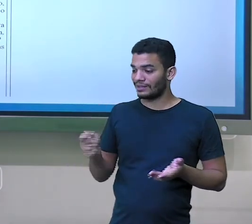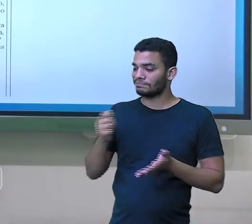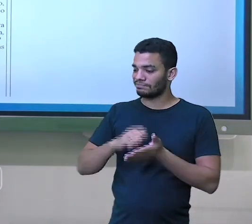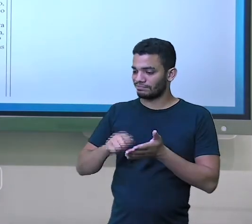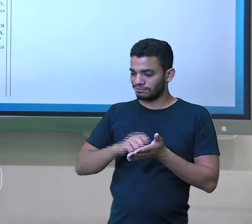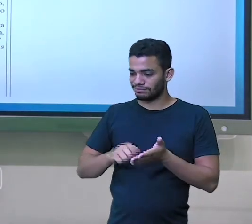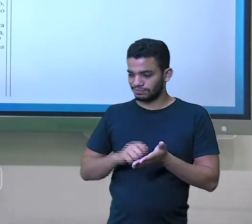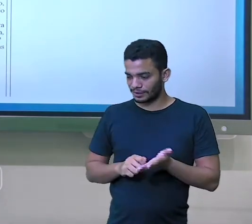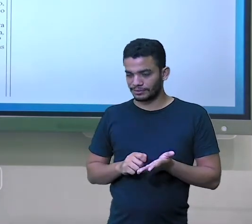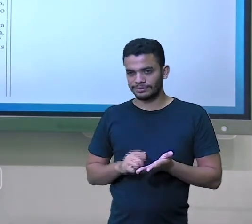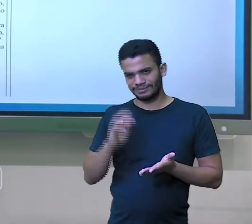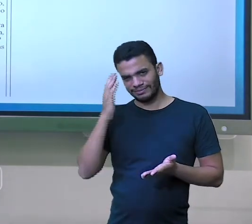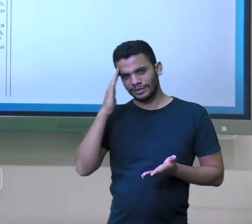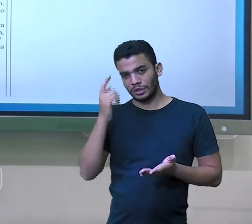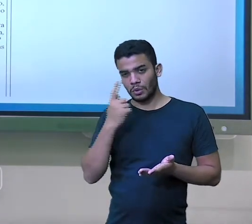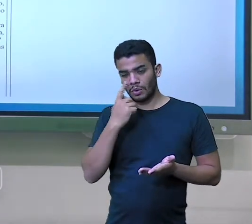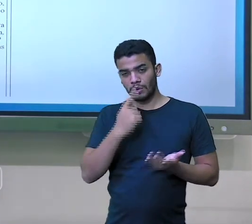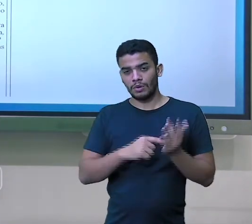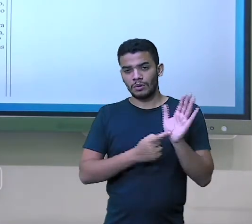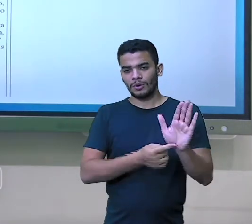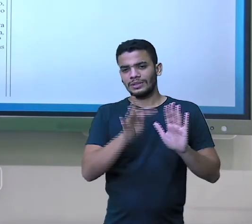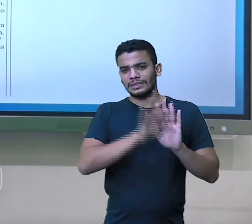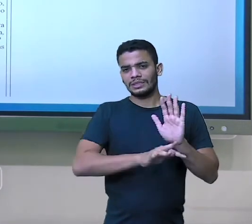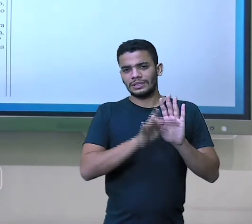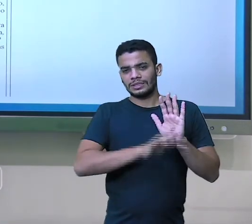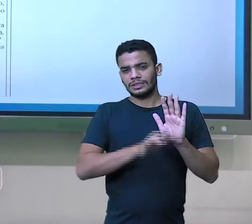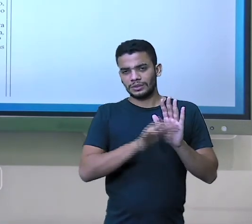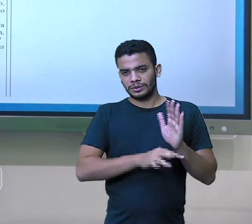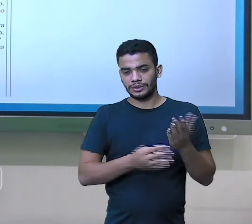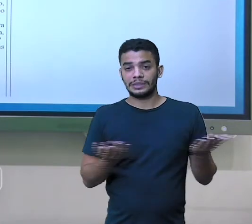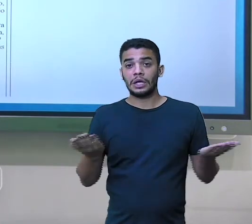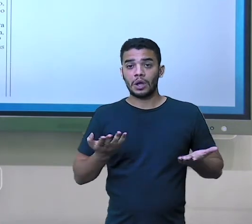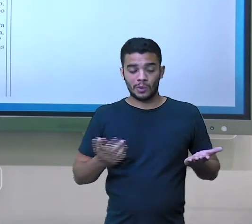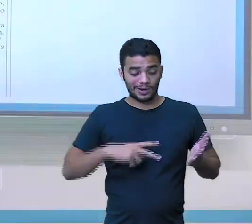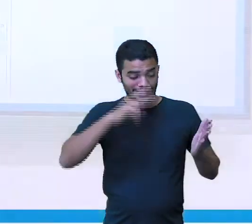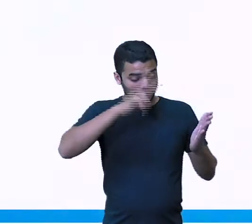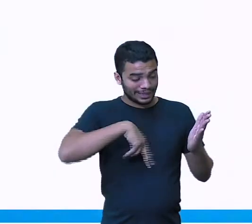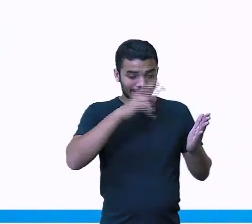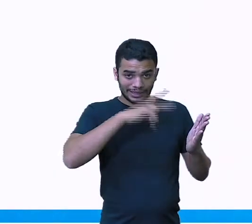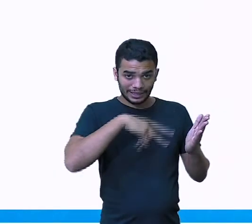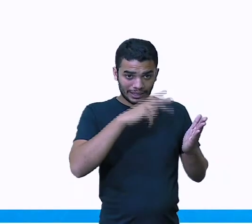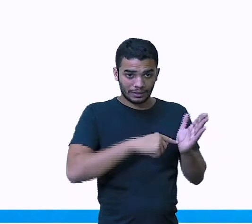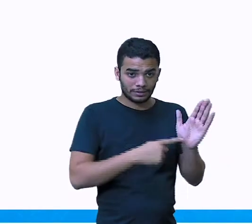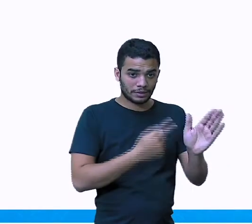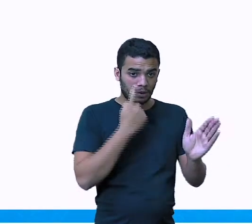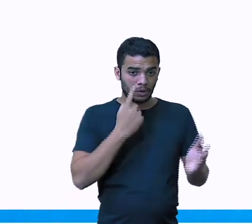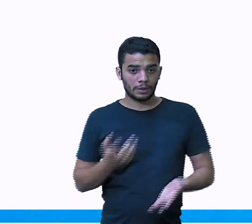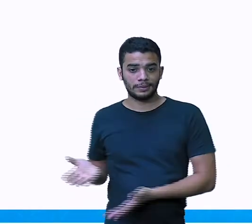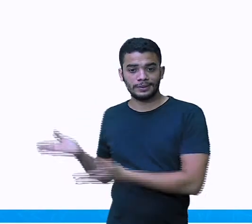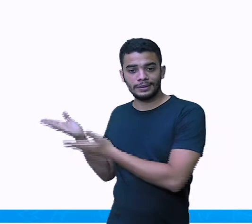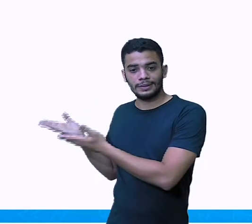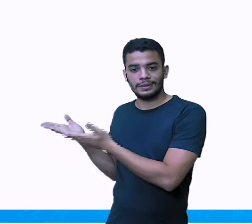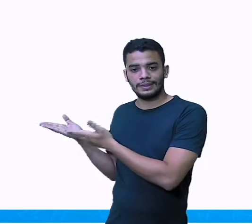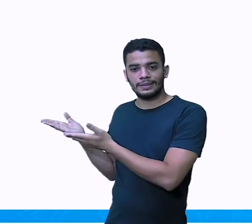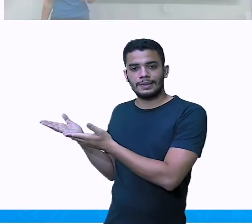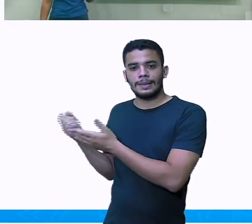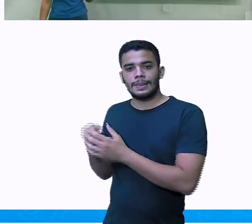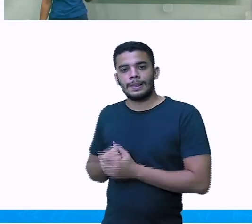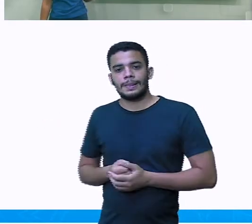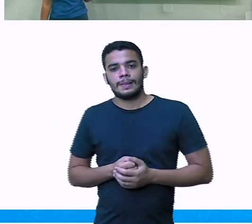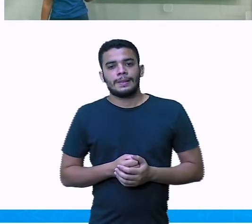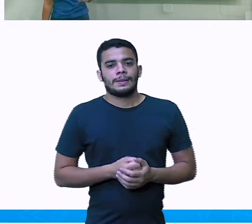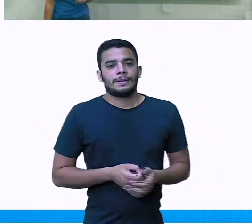familiarizar melhor com essa estrutura? Eu vou ler essa carta para vocês, tá? Essa carta foi feita